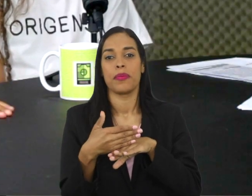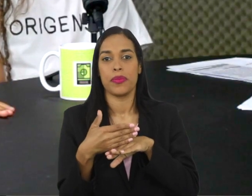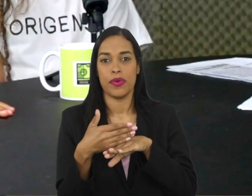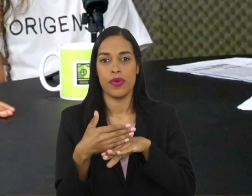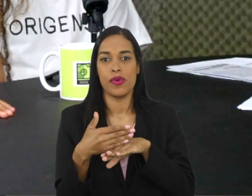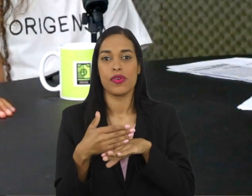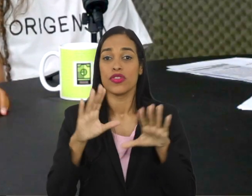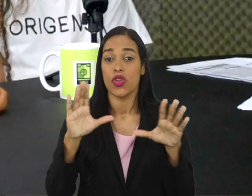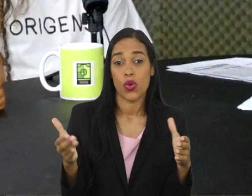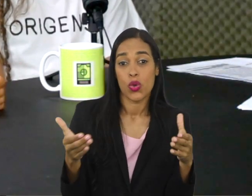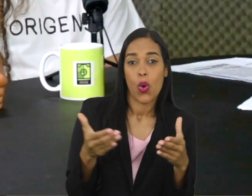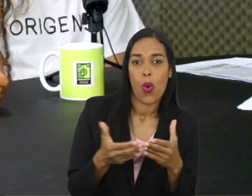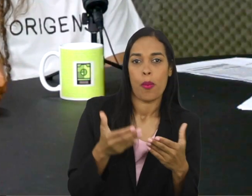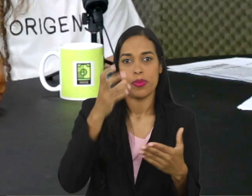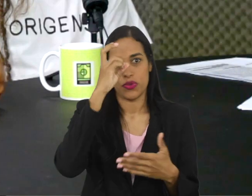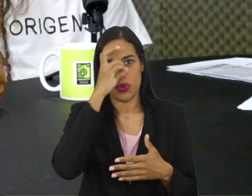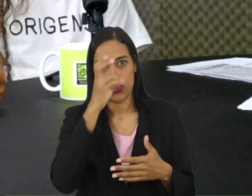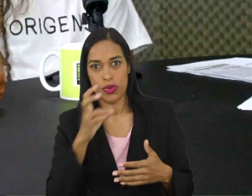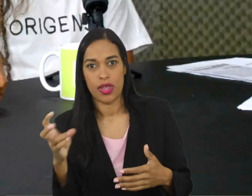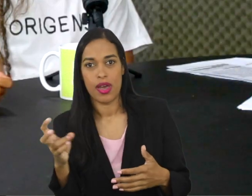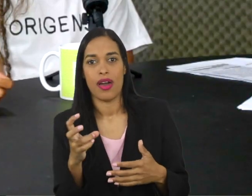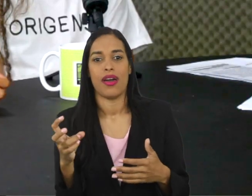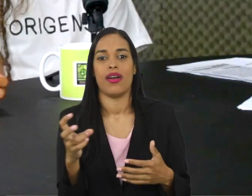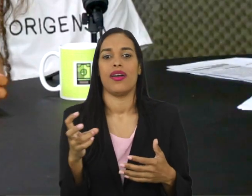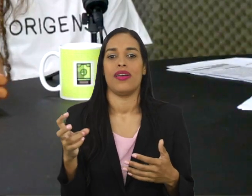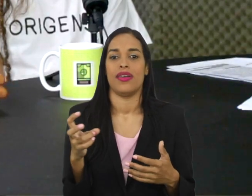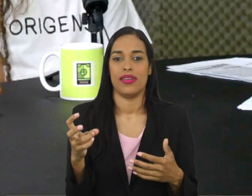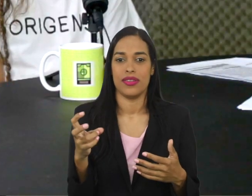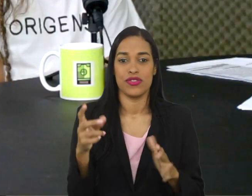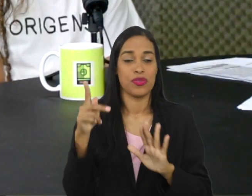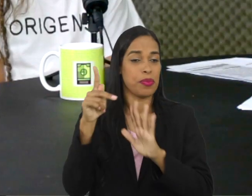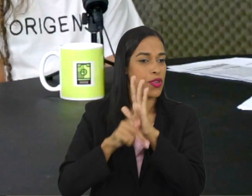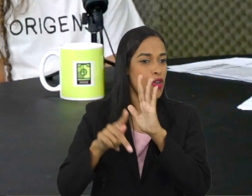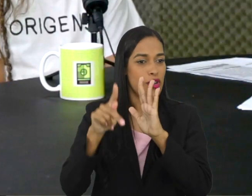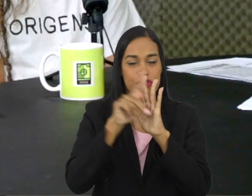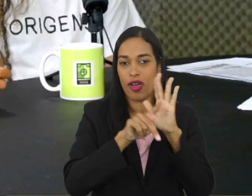Participo de movimentos culturais,